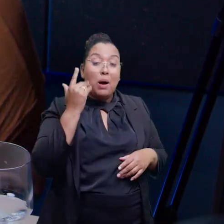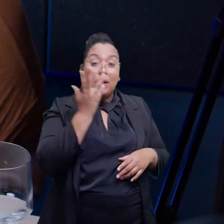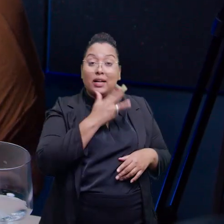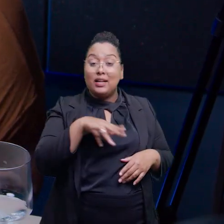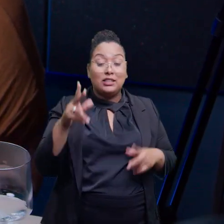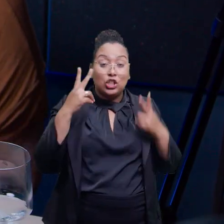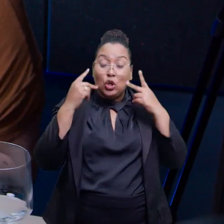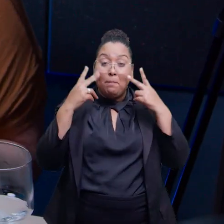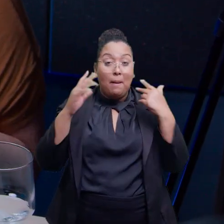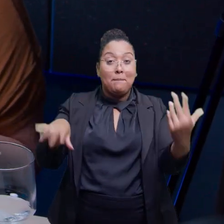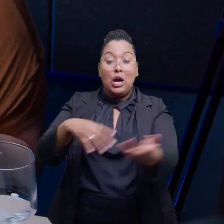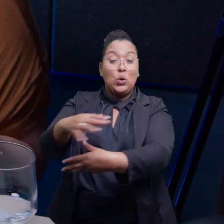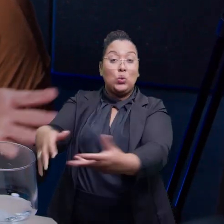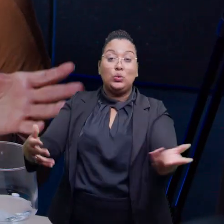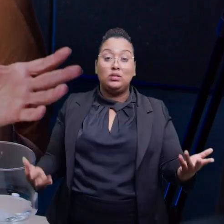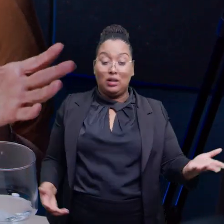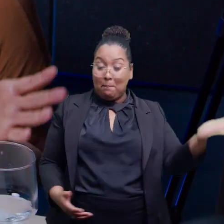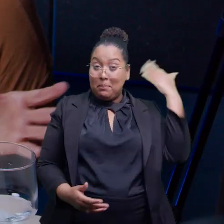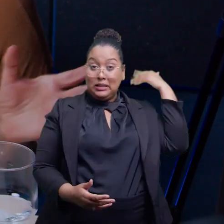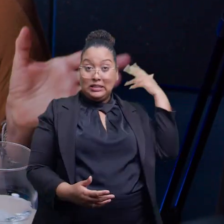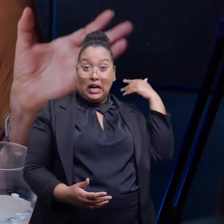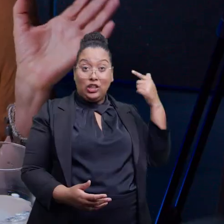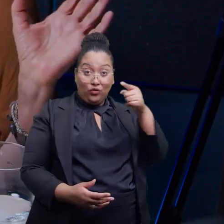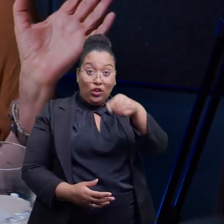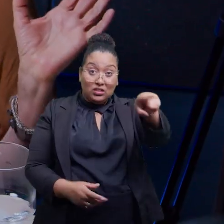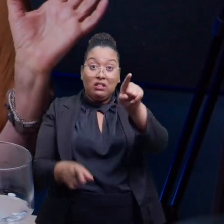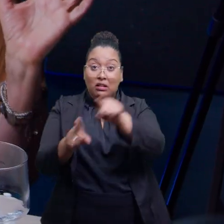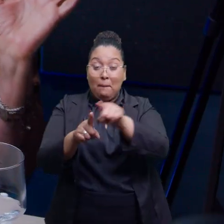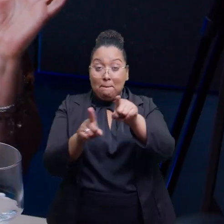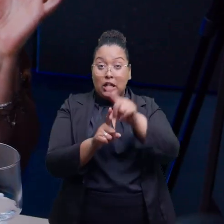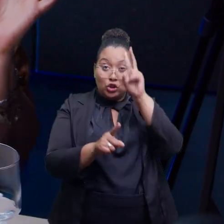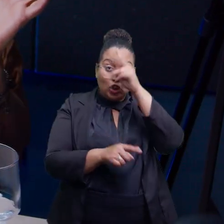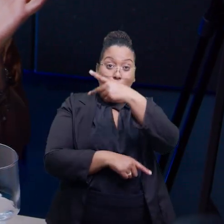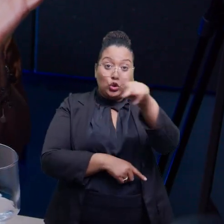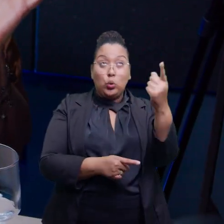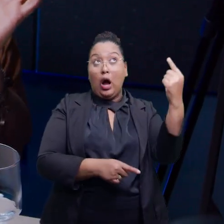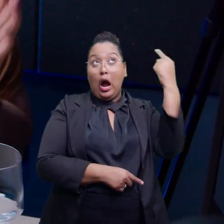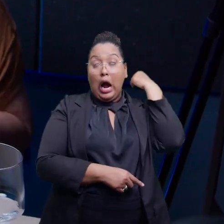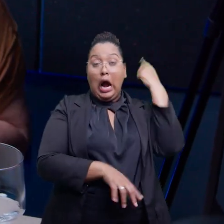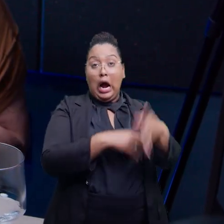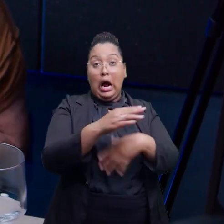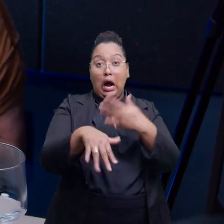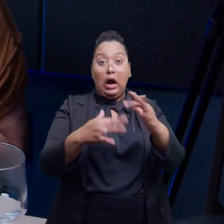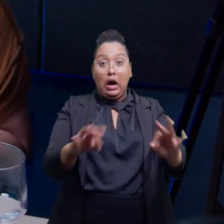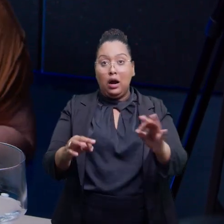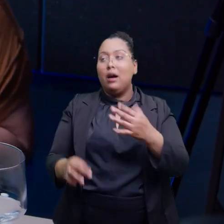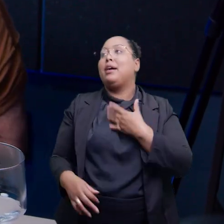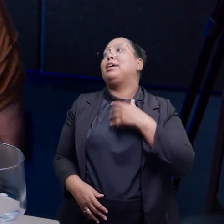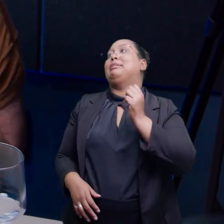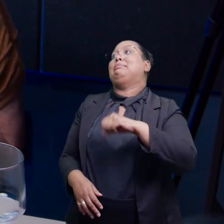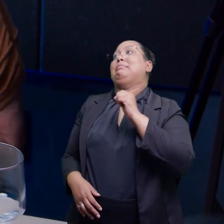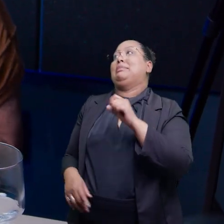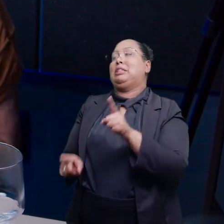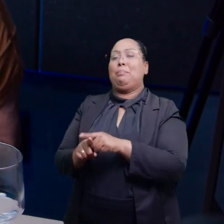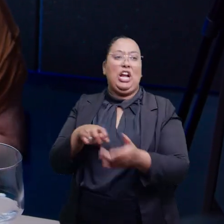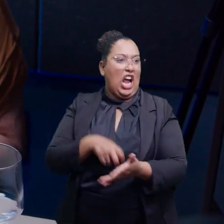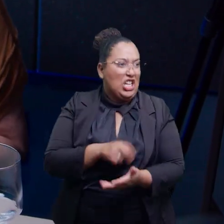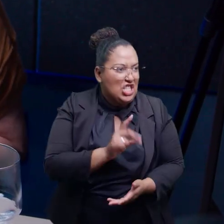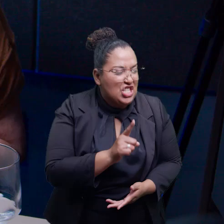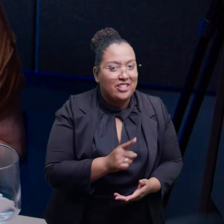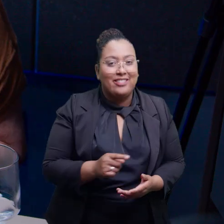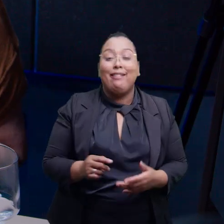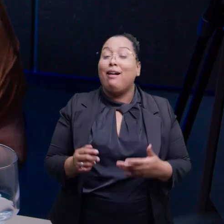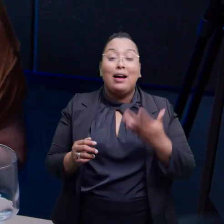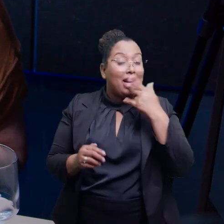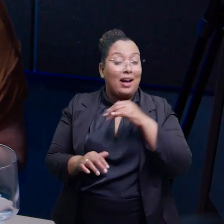pronta. Criança pronta. Quanto que a gente já aprontou? Olha para trás aí, vê lá na sua história o tanto que você já aprontou, Eu tanto que você ficou de aprontava, viu? castigo.